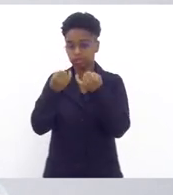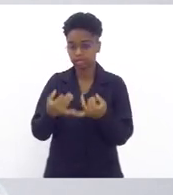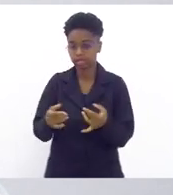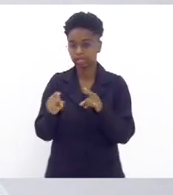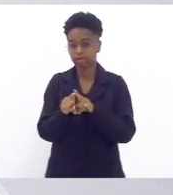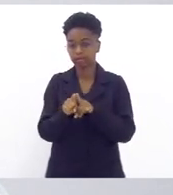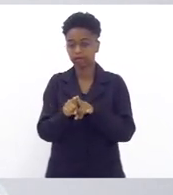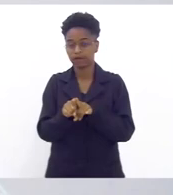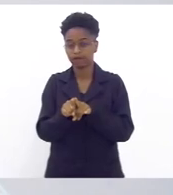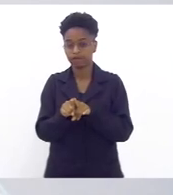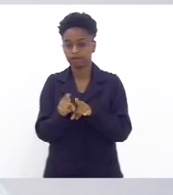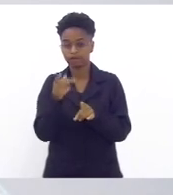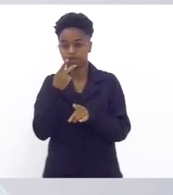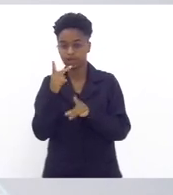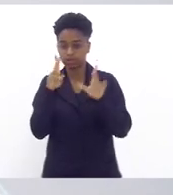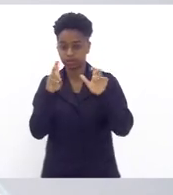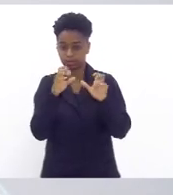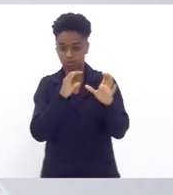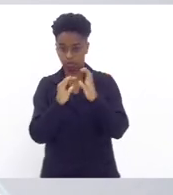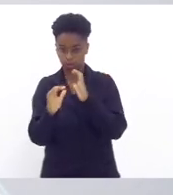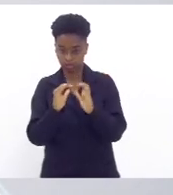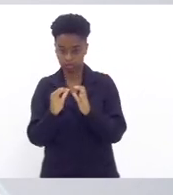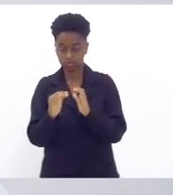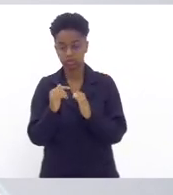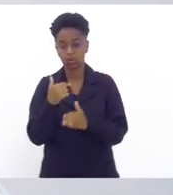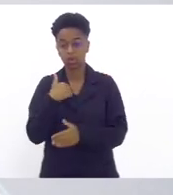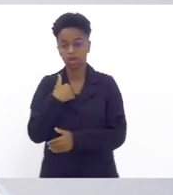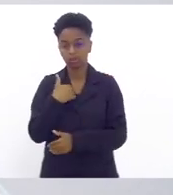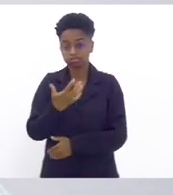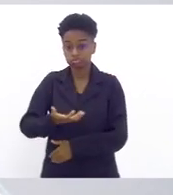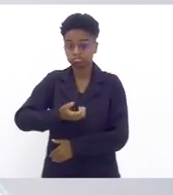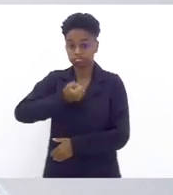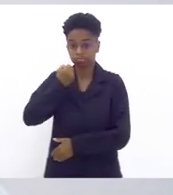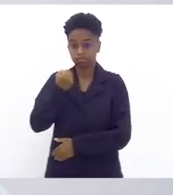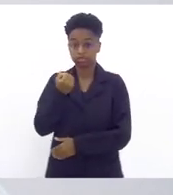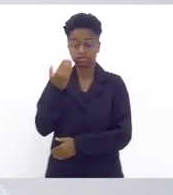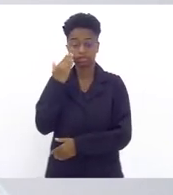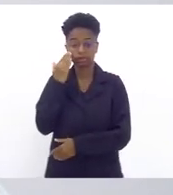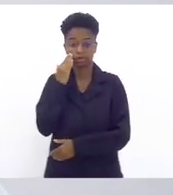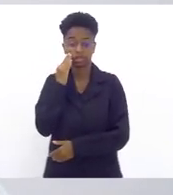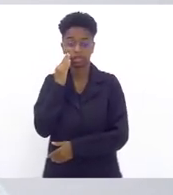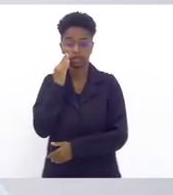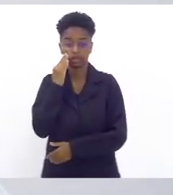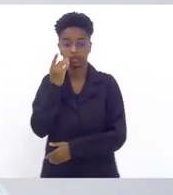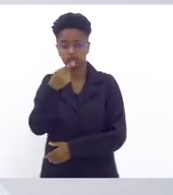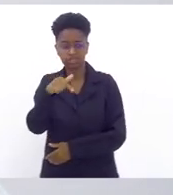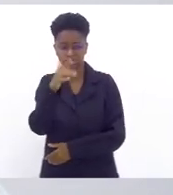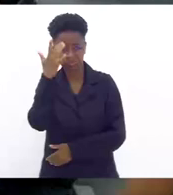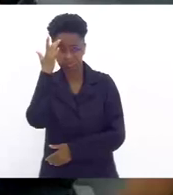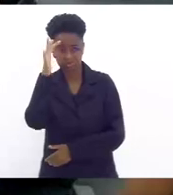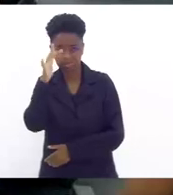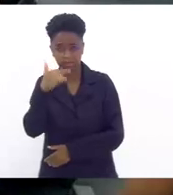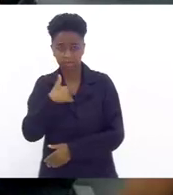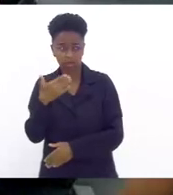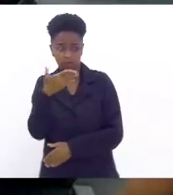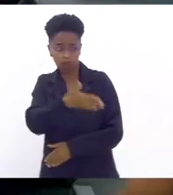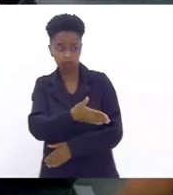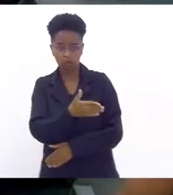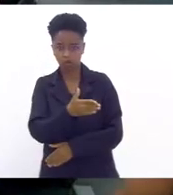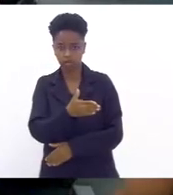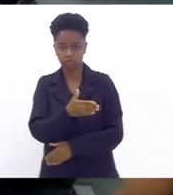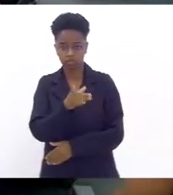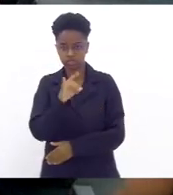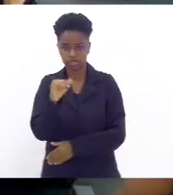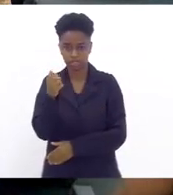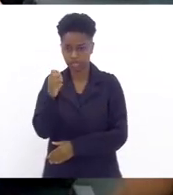aqui em relação à questão de comunicação eu fiquei surpreso em saber que vocês não sabiam da minha ida lá na